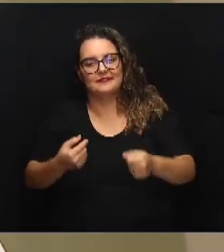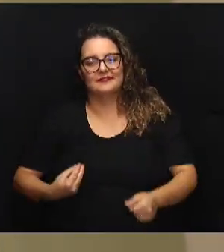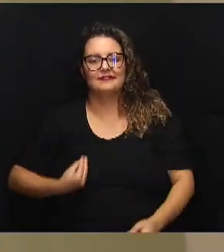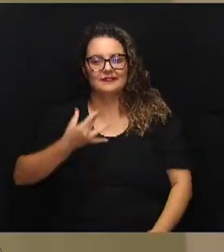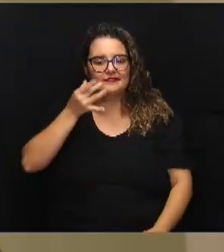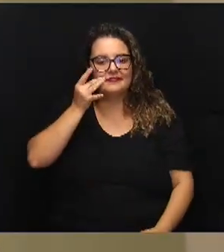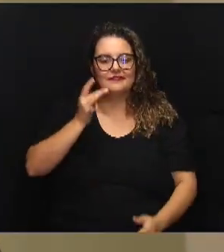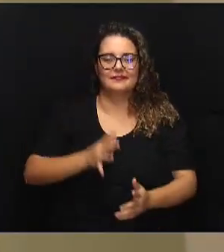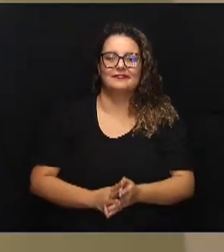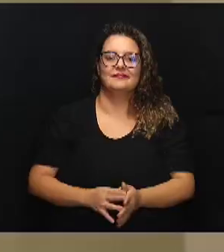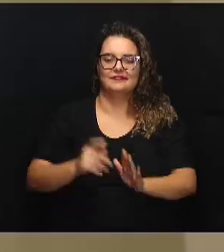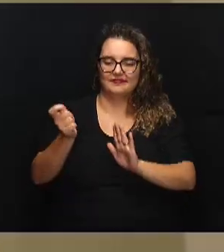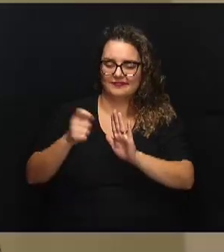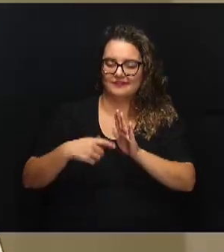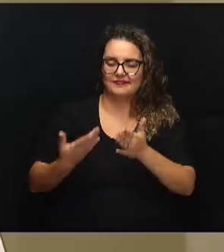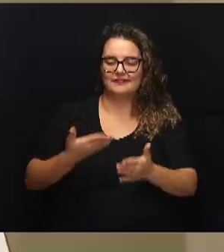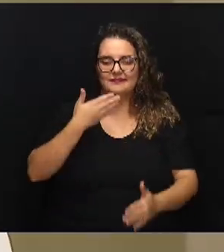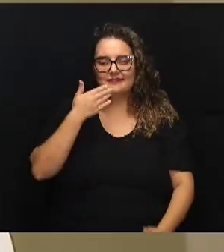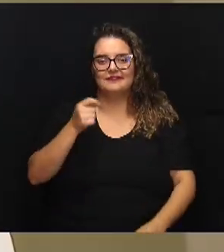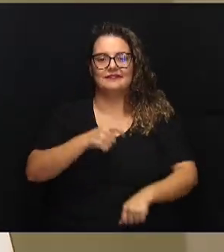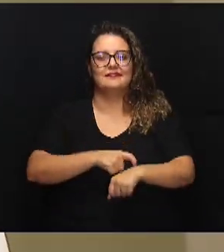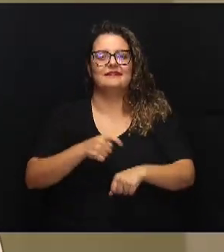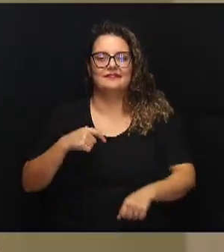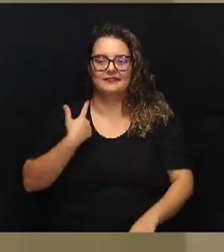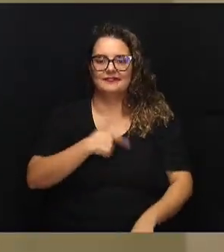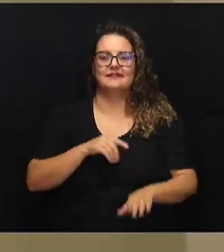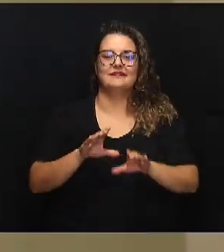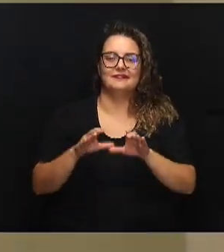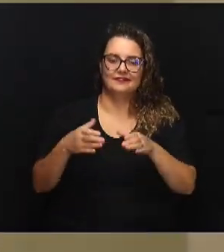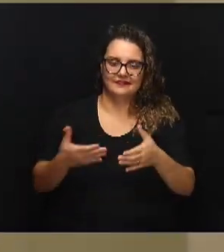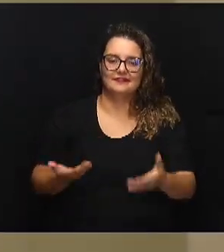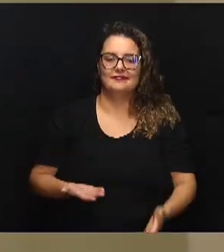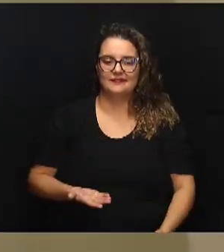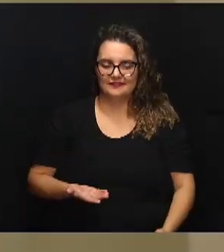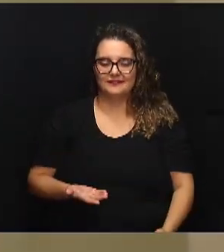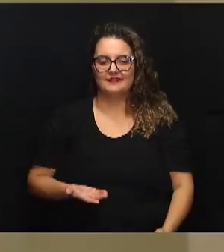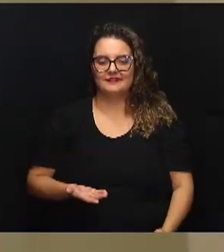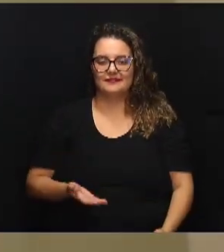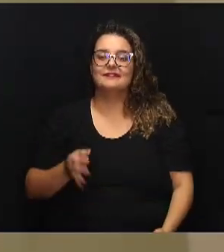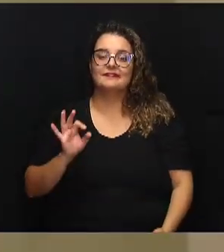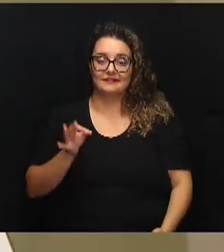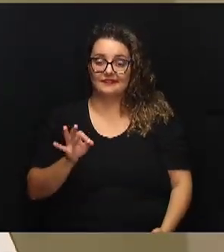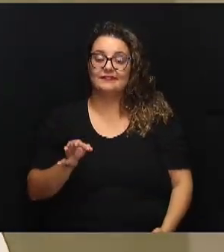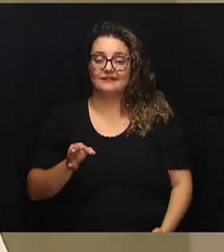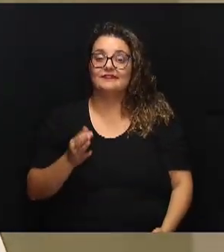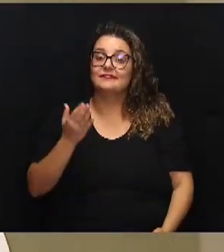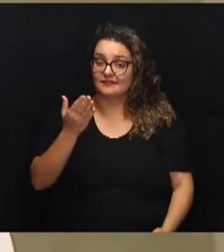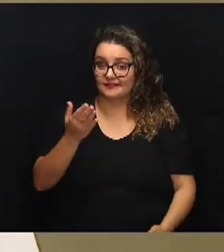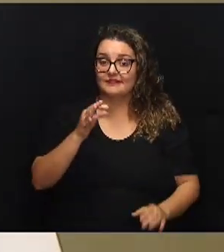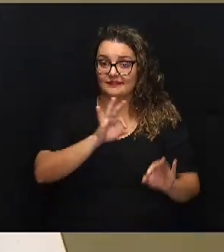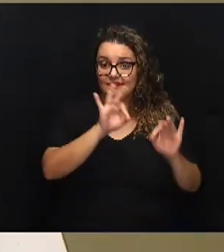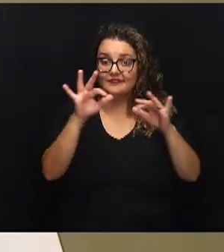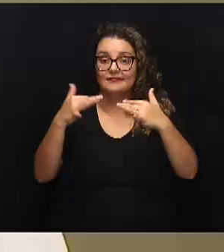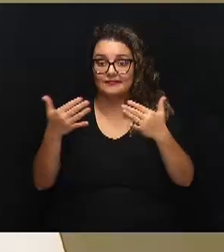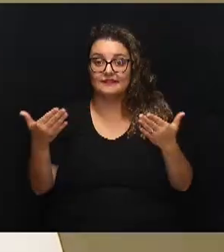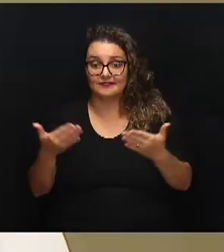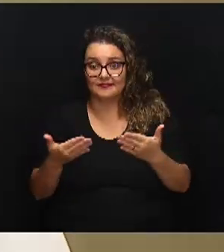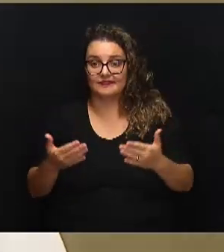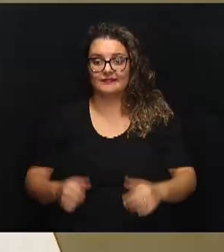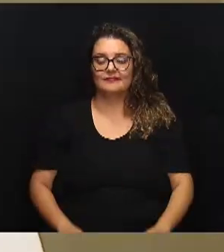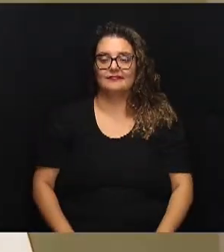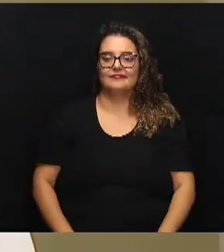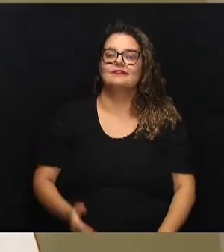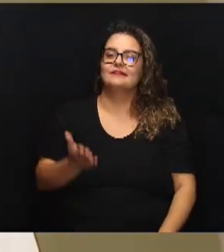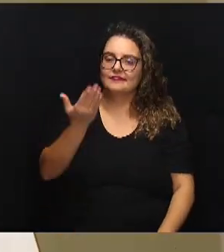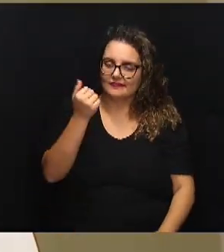né, registrando os melhores momentos da nossa comunidade. E com certeza você que nos vê agora, né, vem